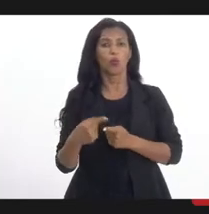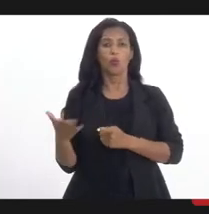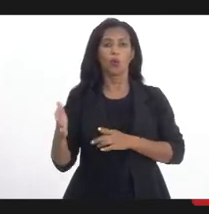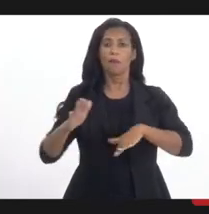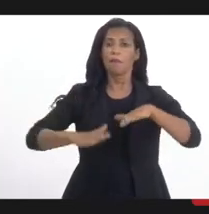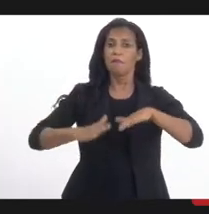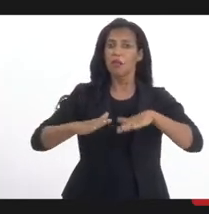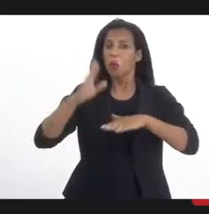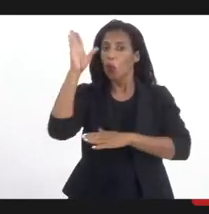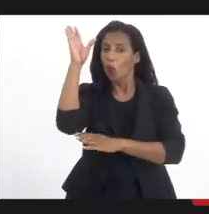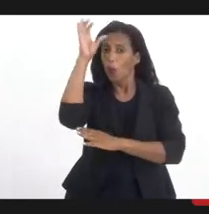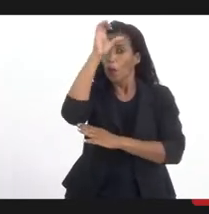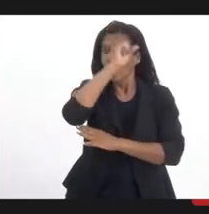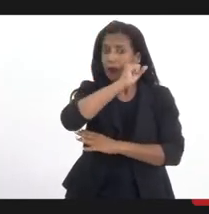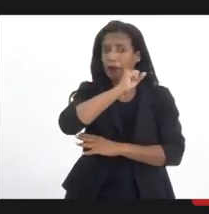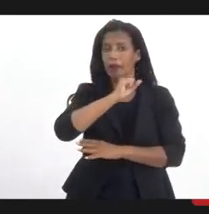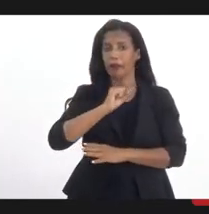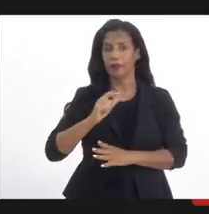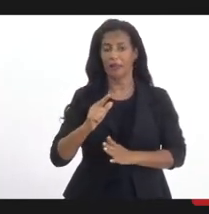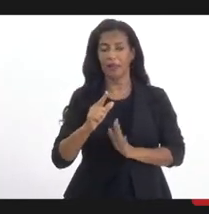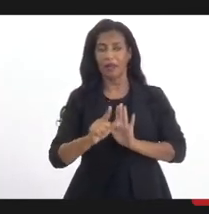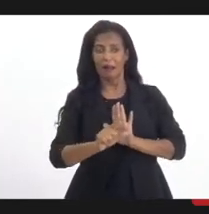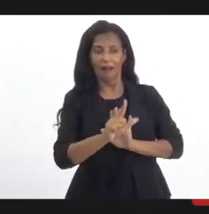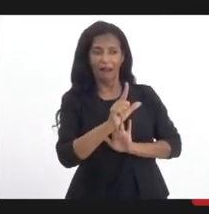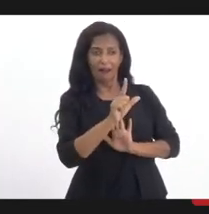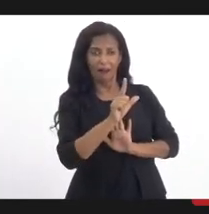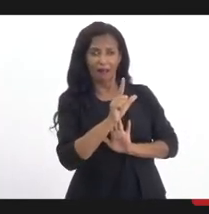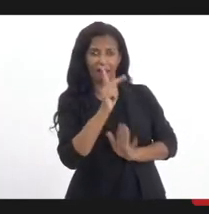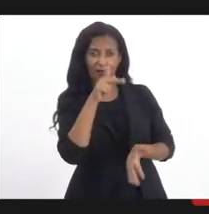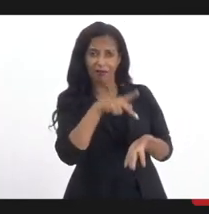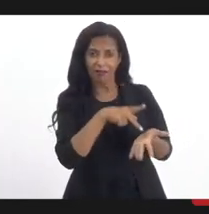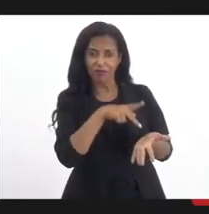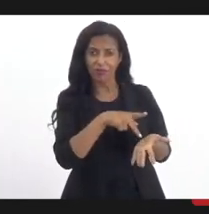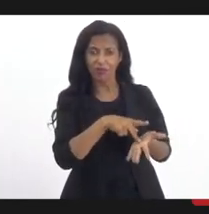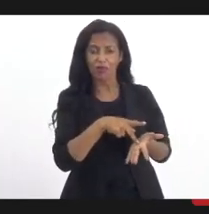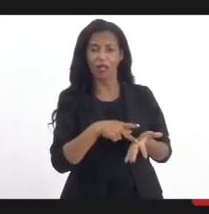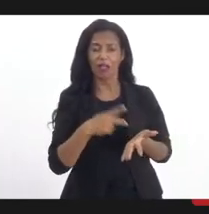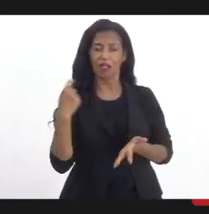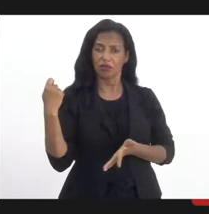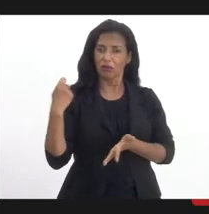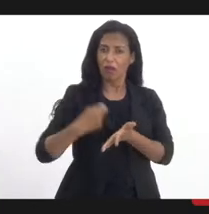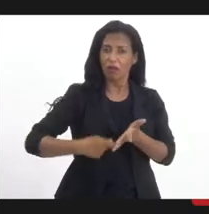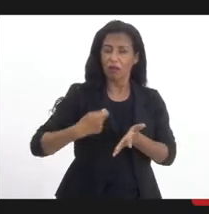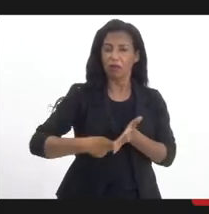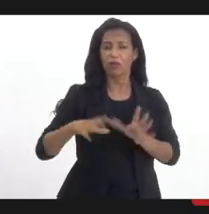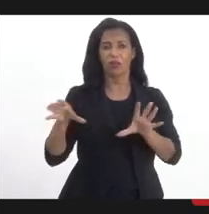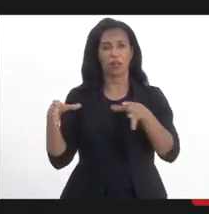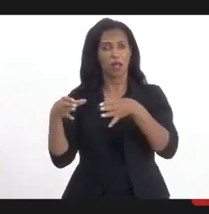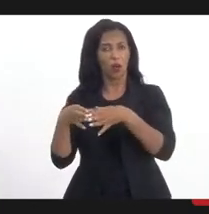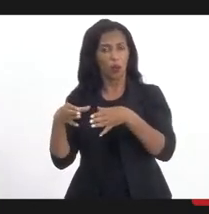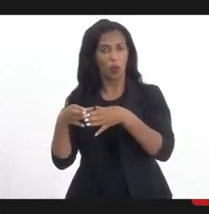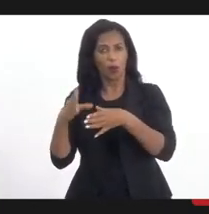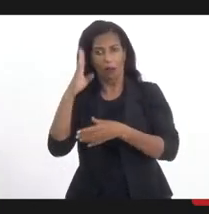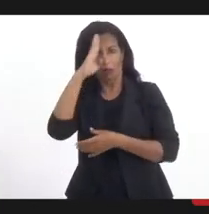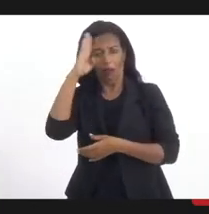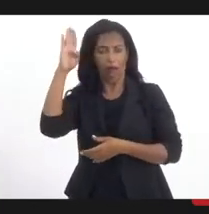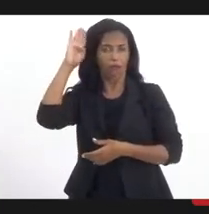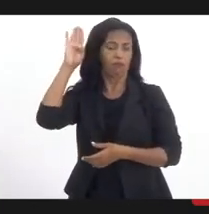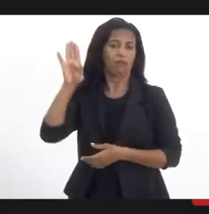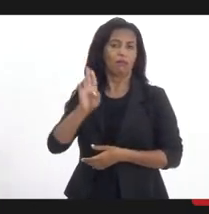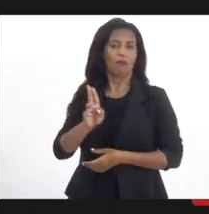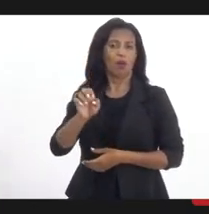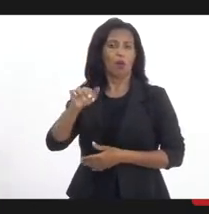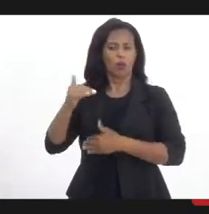embora compreenda a legitimidade da luta da comunidade acadêmica da UESO por